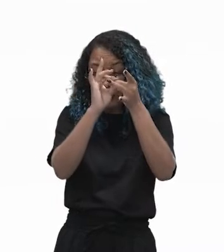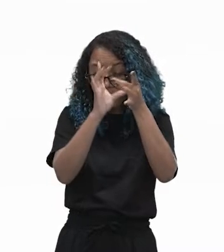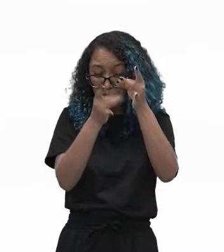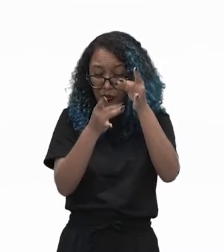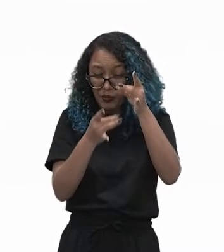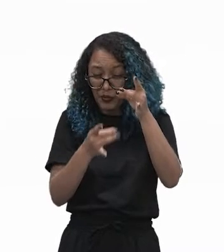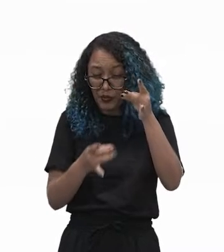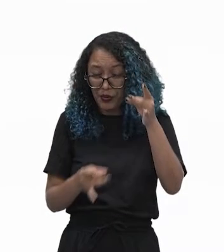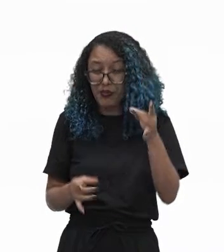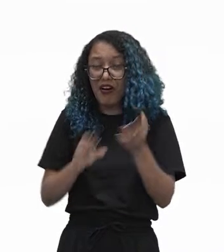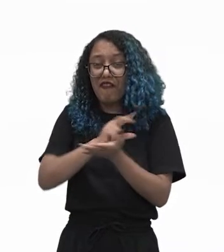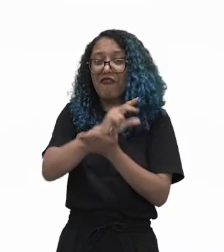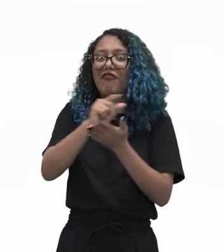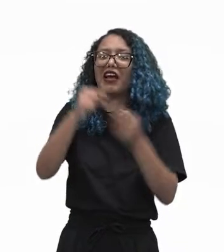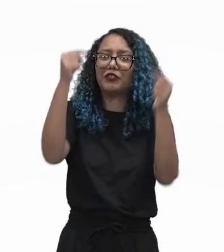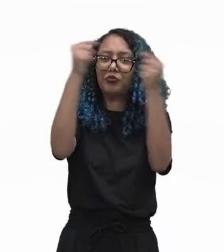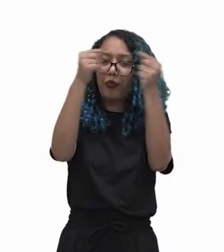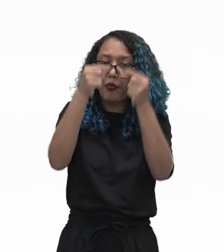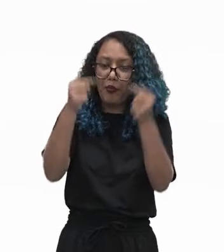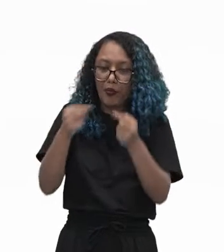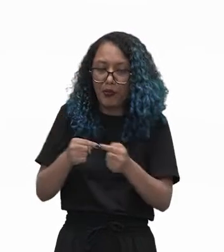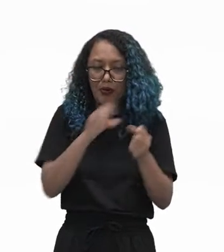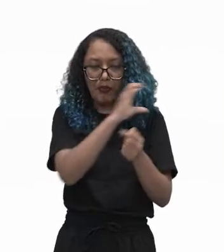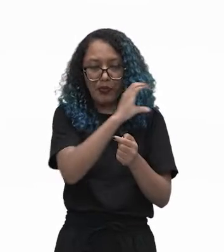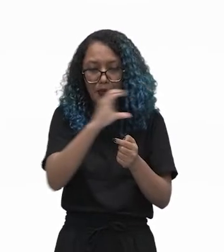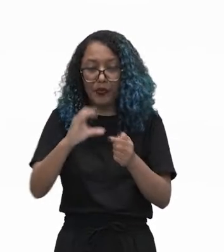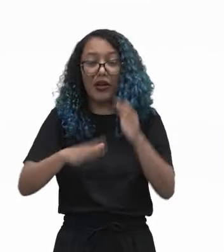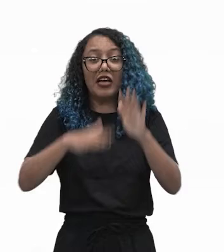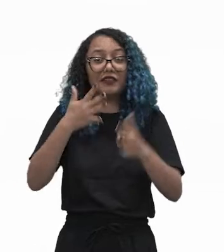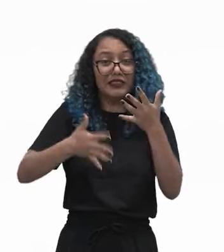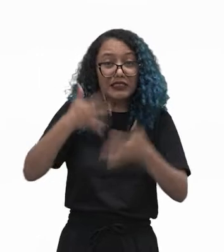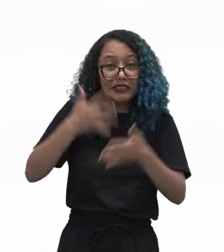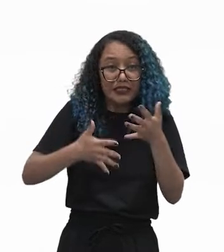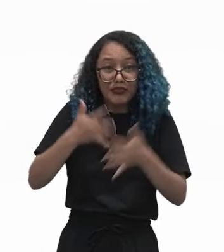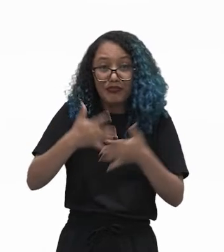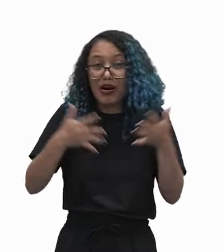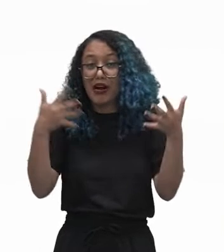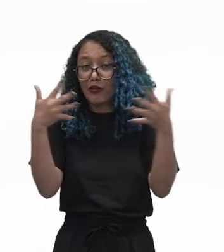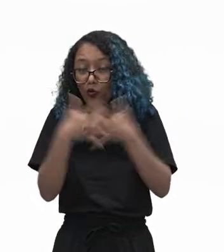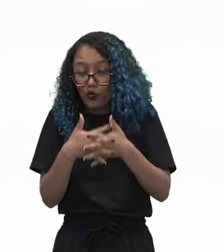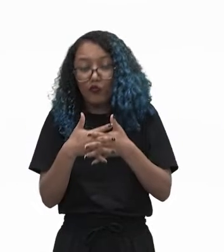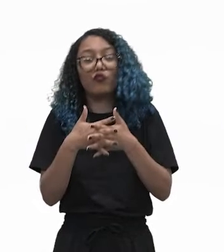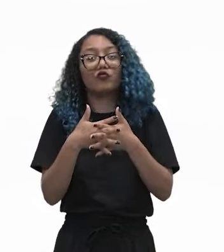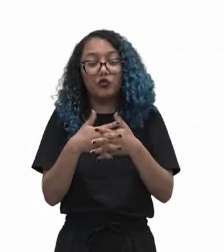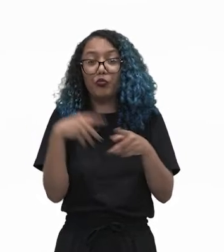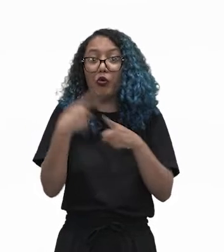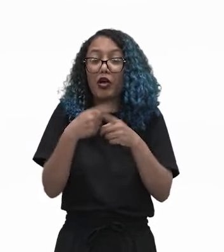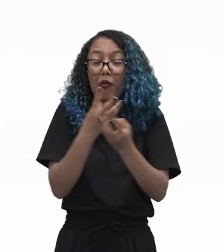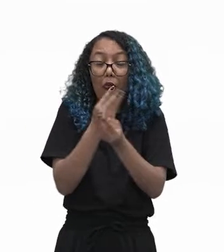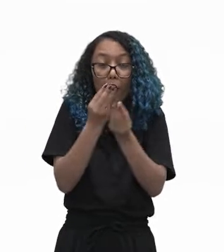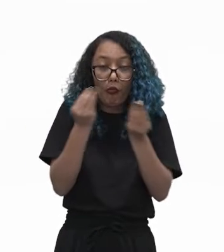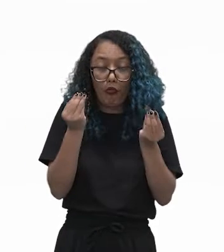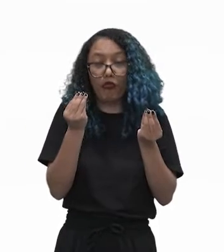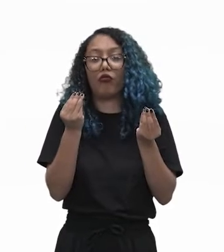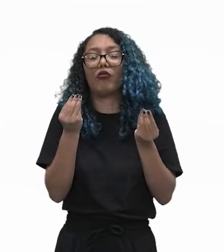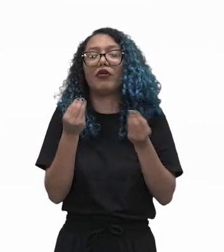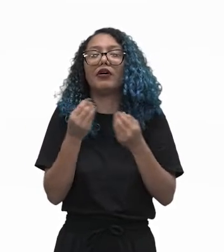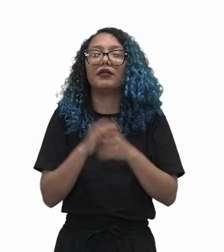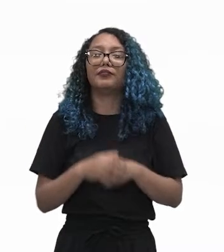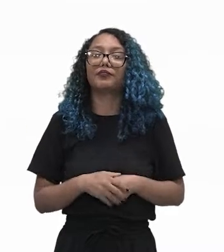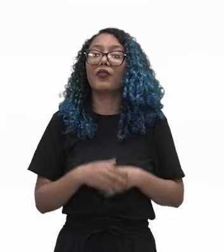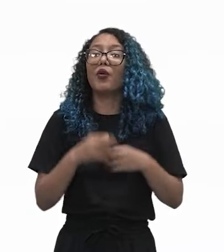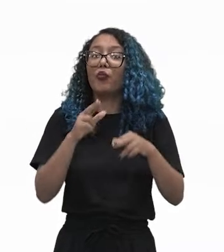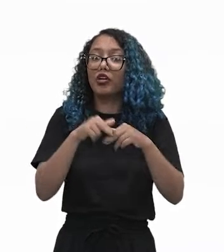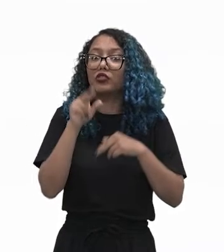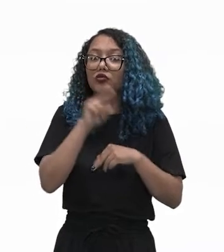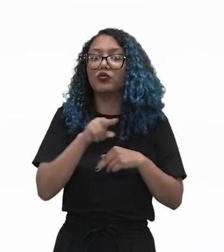outras ligações. Então, a gente pode acabar se atrapalhando com tantas ligações. Então, o que a gente vai trabalhar? Com